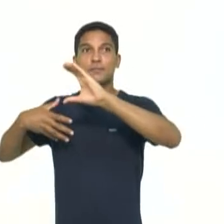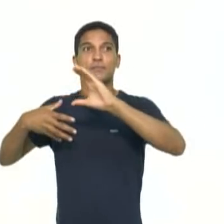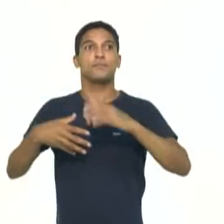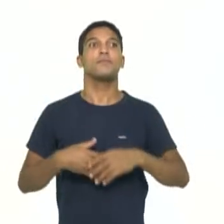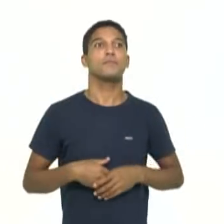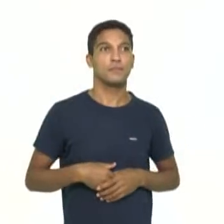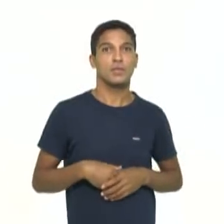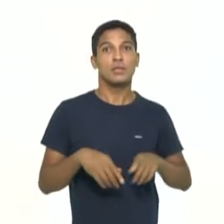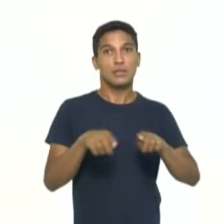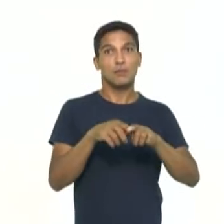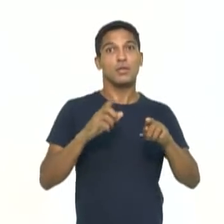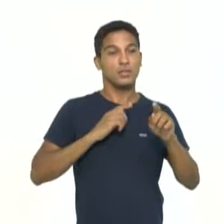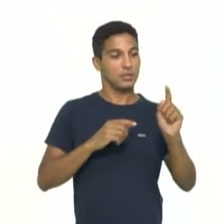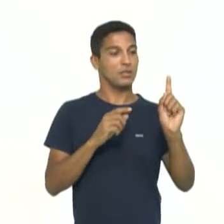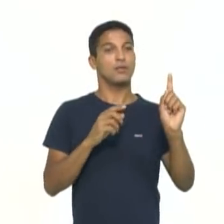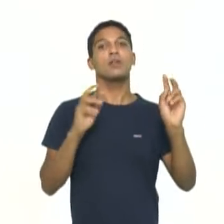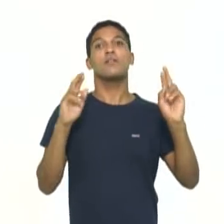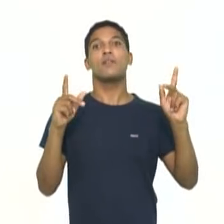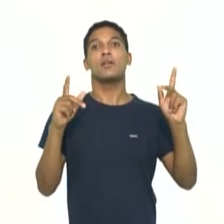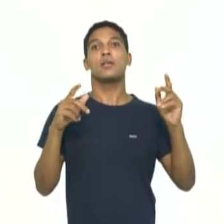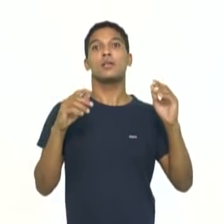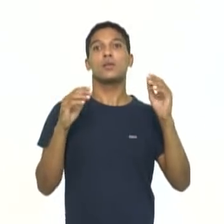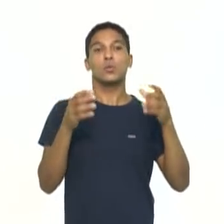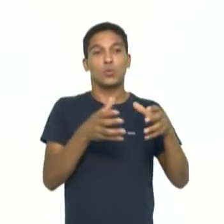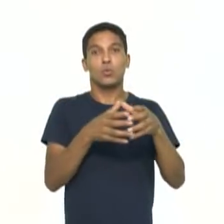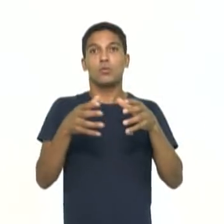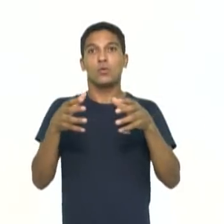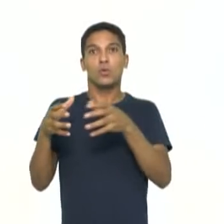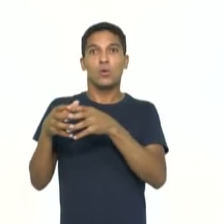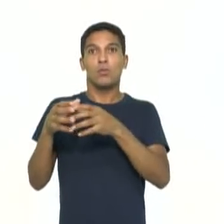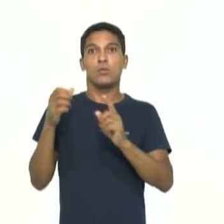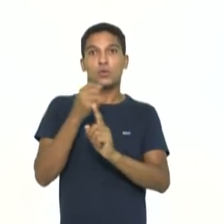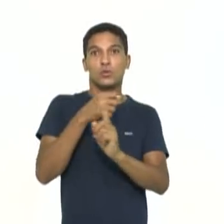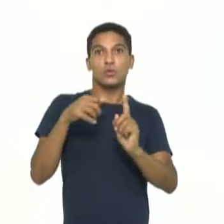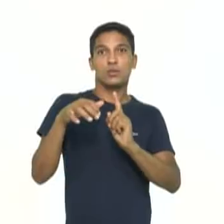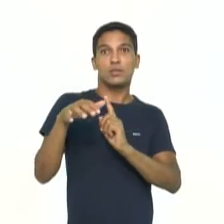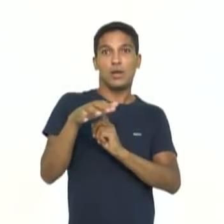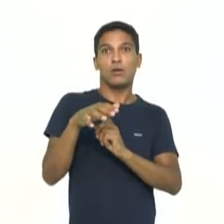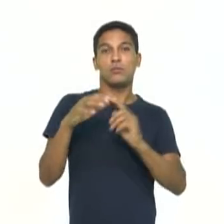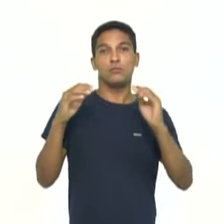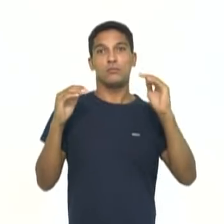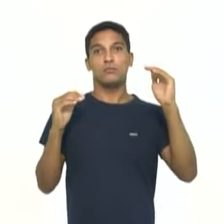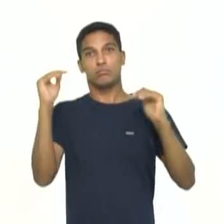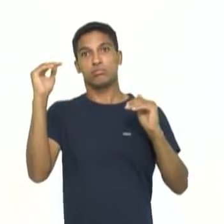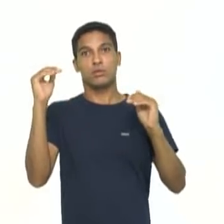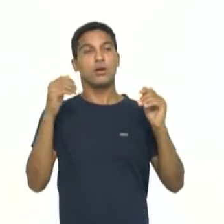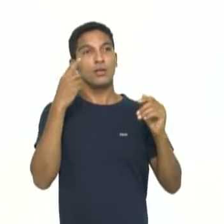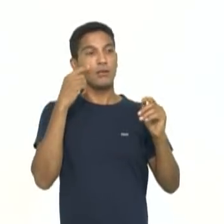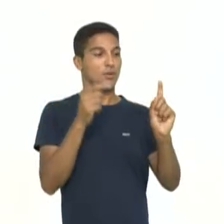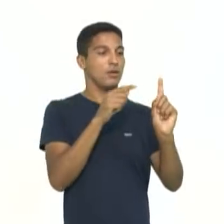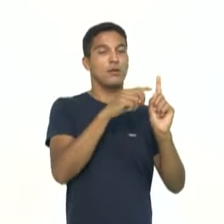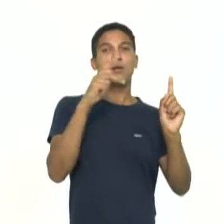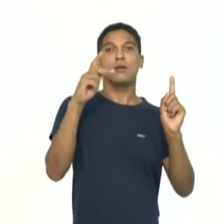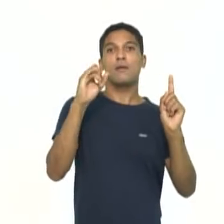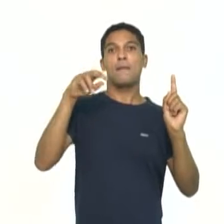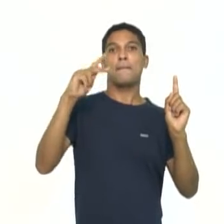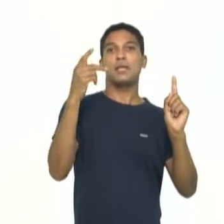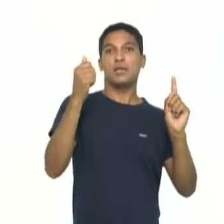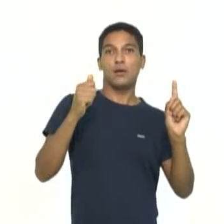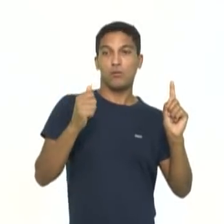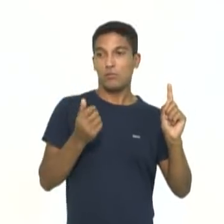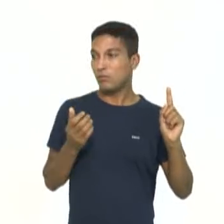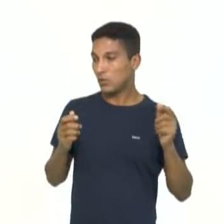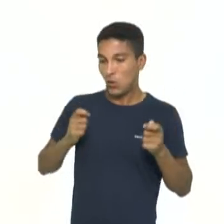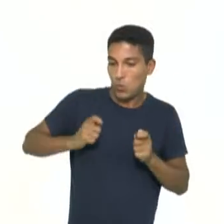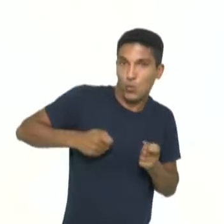tropa. Exatamente. Isso é bem interessante, né, professora Bia? Exatamente. O tropeiro, a gente falou na aula de geografia